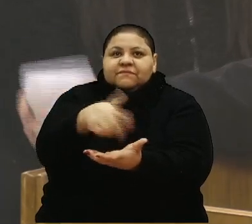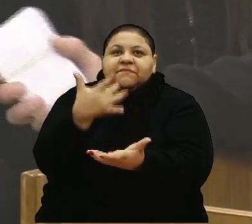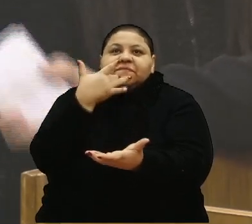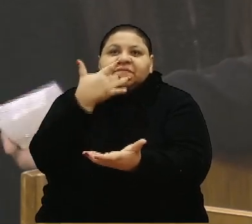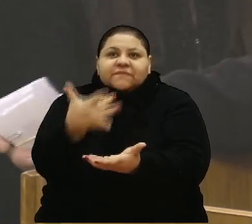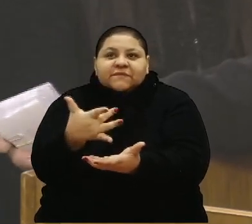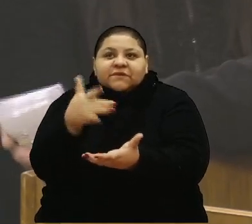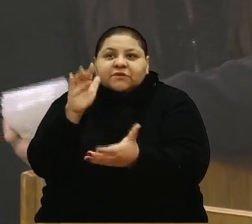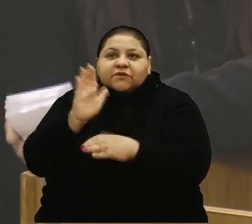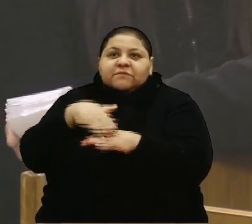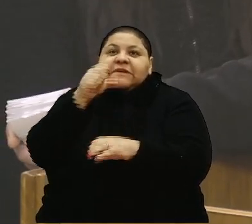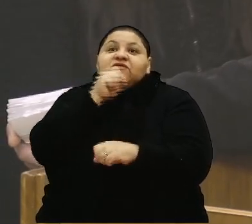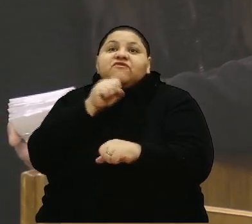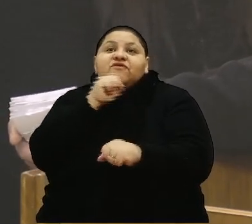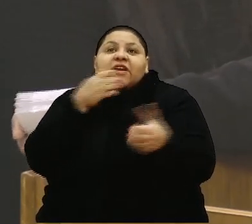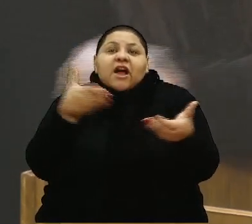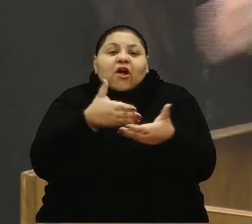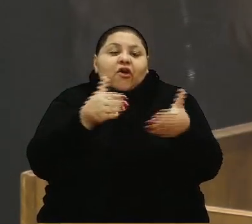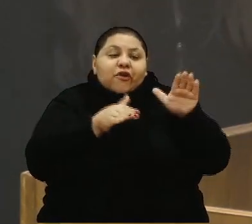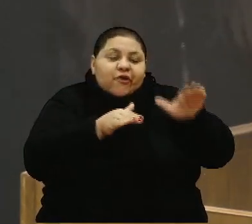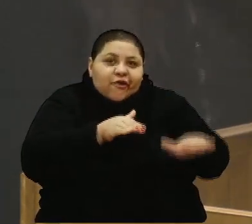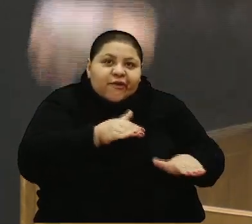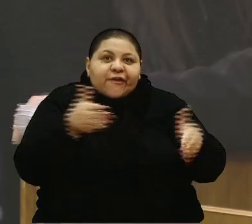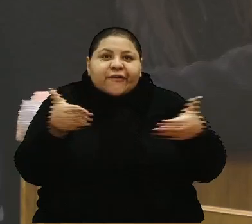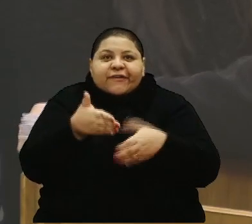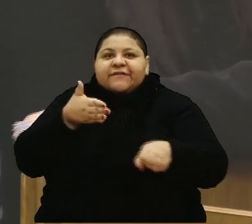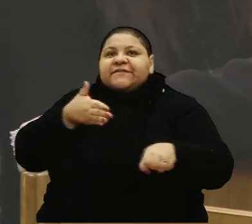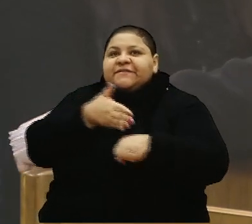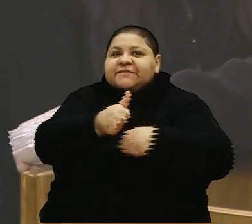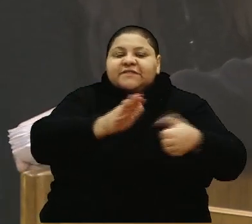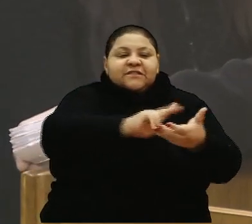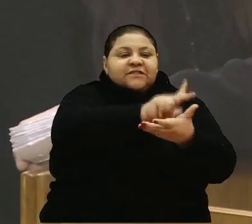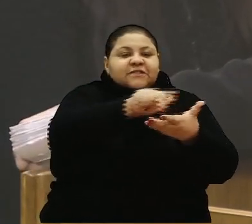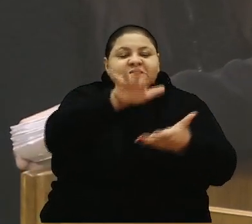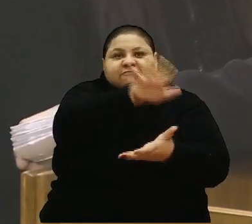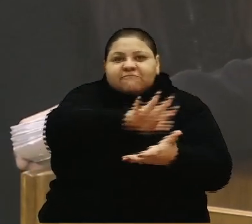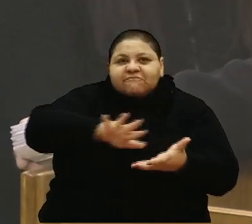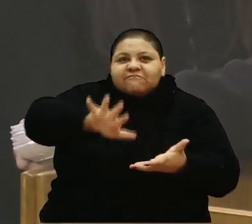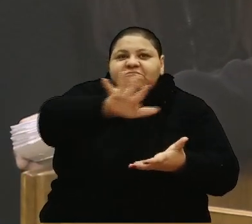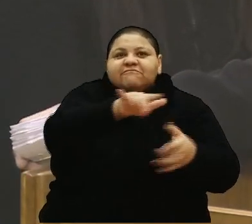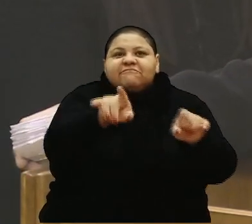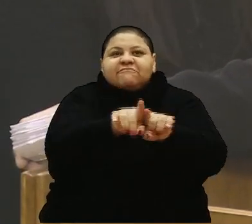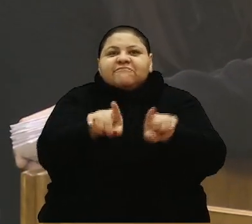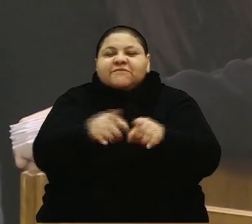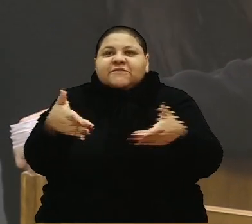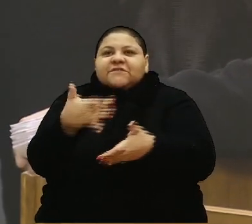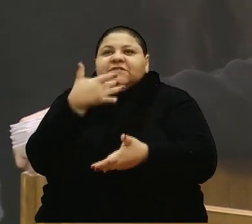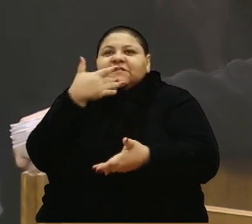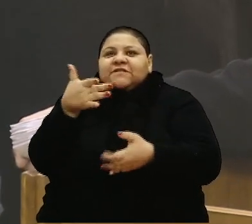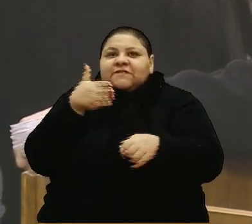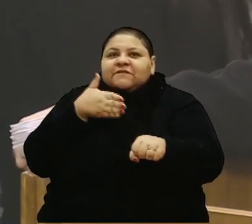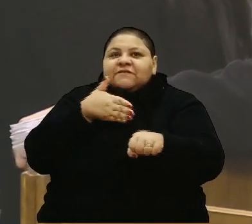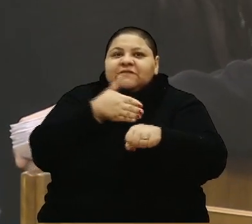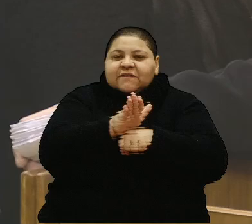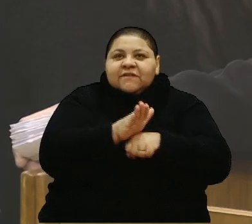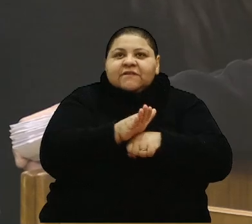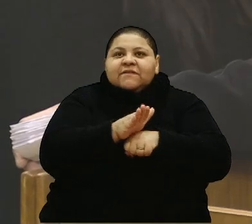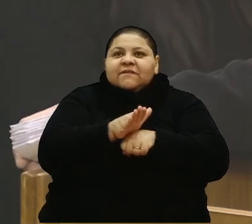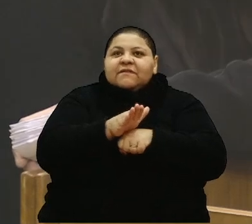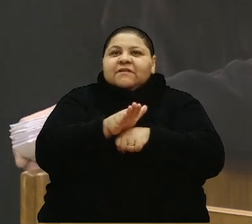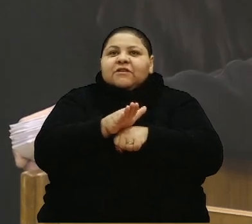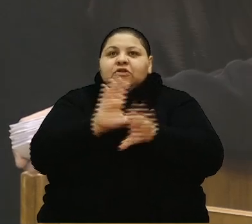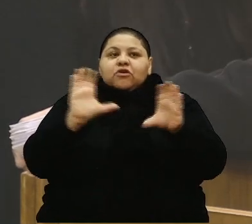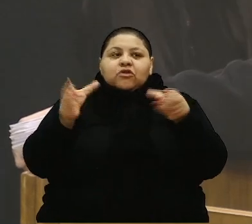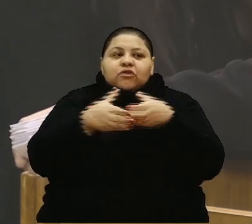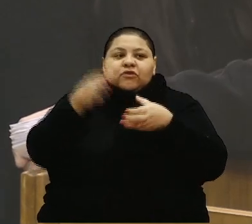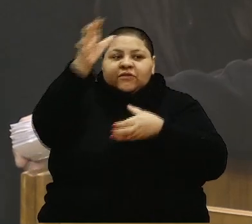os maiorzinhos, agora de manhã são os menorzinhos, mas eles já participam em várias áreas, né? Também hoje à tarde vão participar da Conferência Municipal